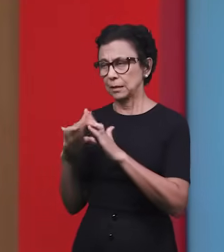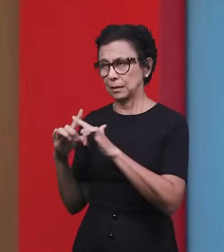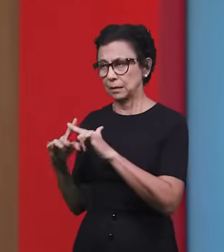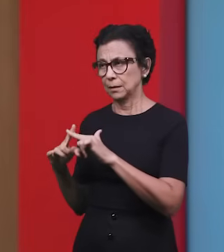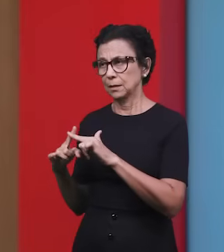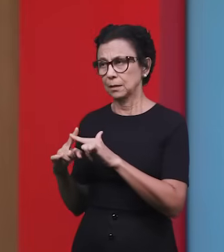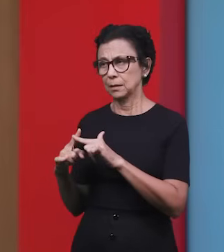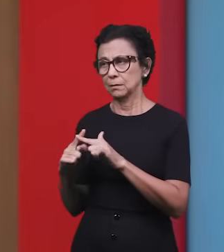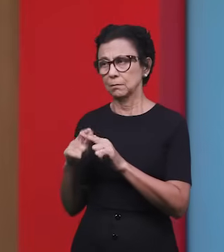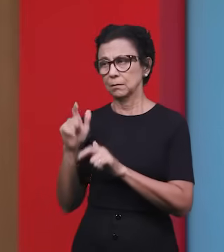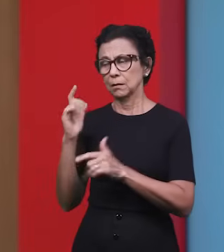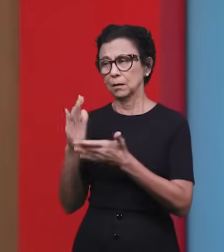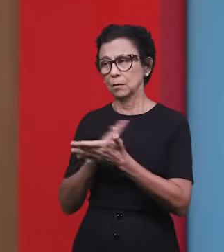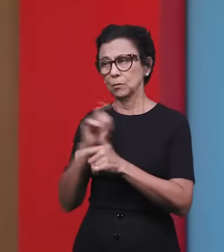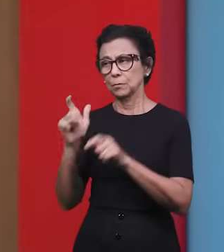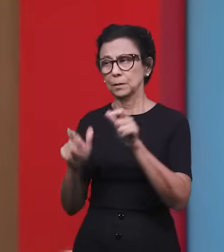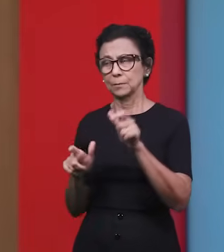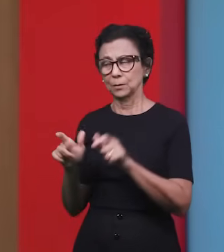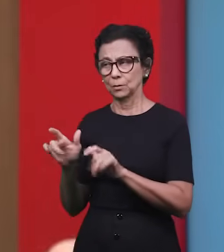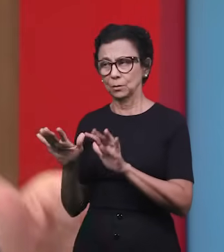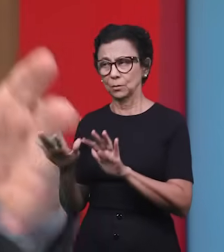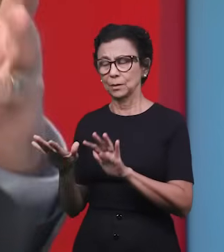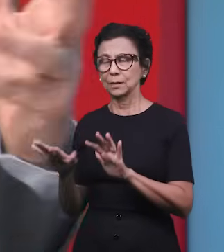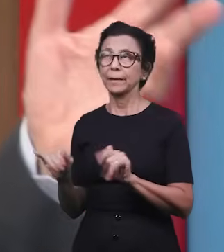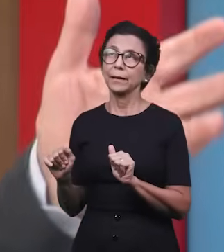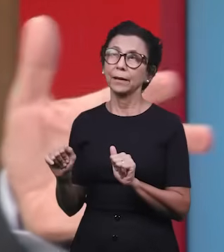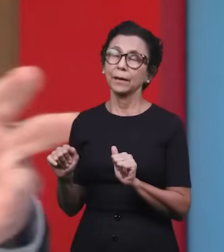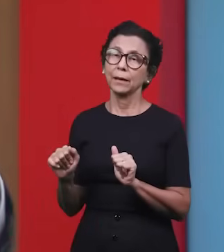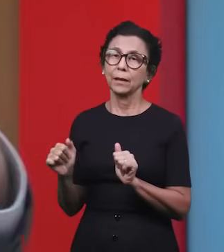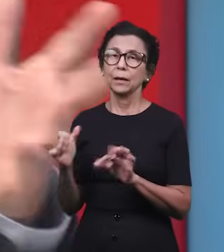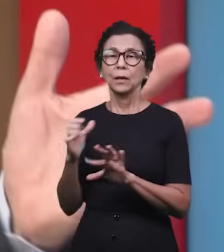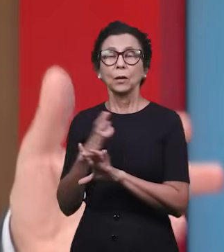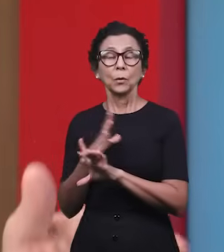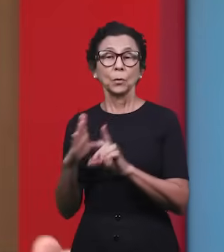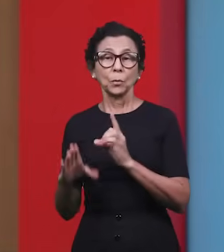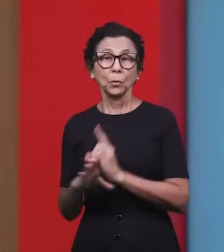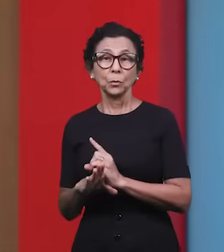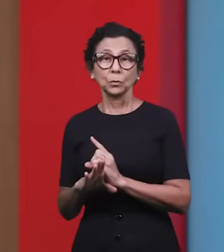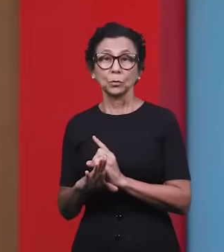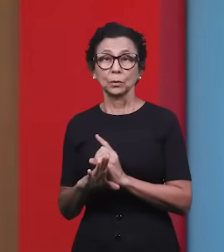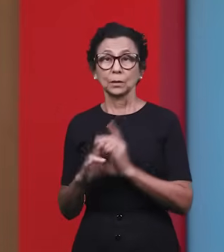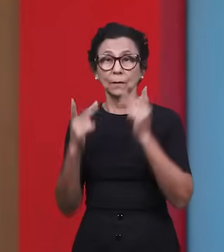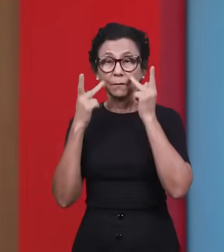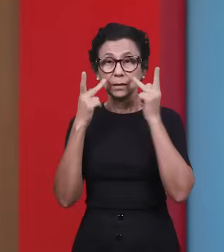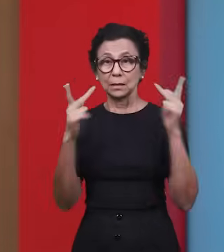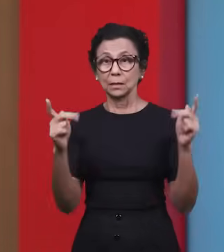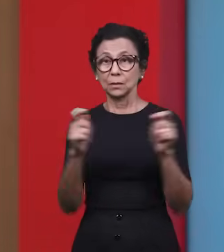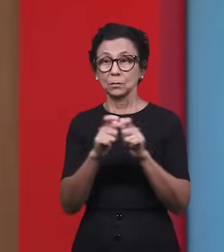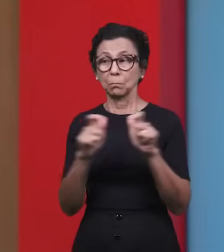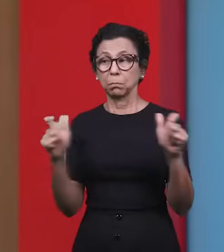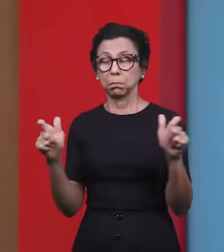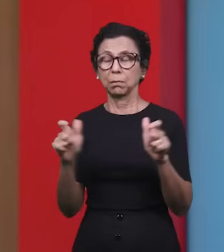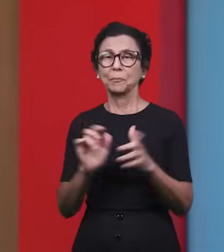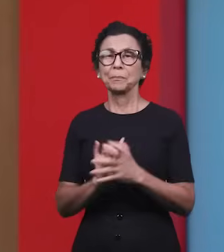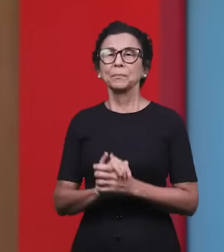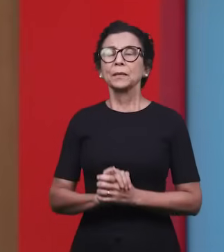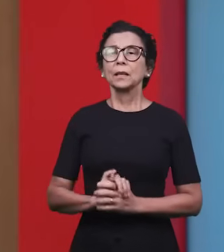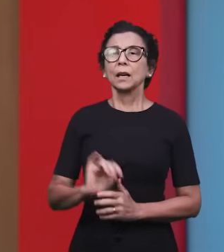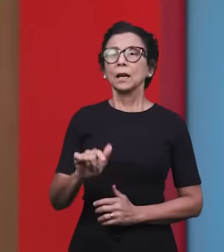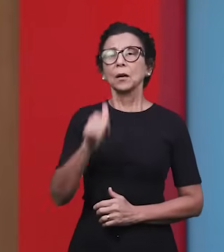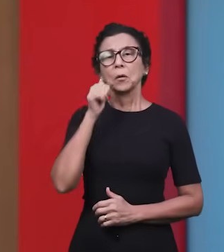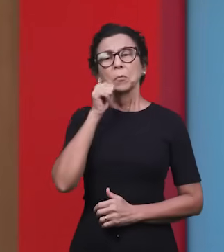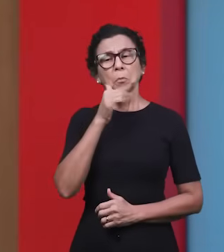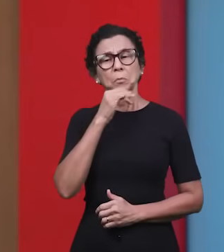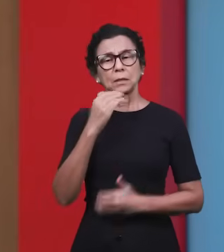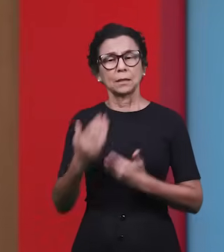que algumas vidas, depois do culto, principalmente um culto que tenha bastante visitante, e uma pessoa, um servo,